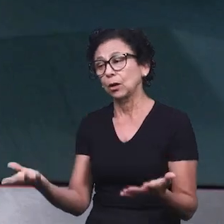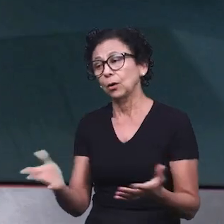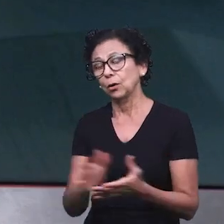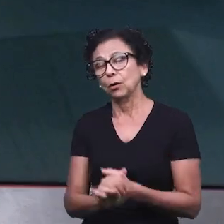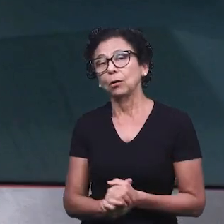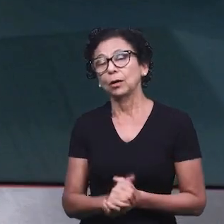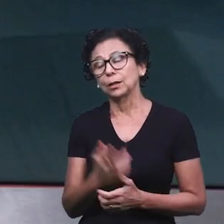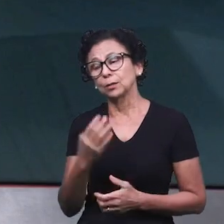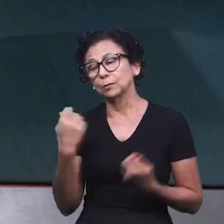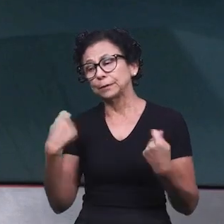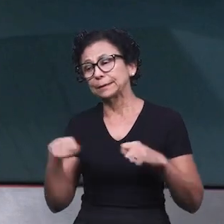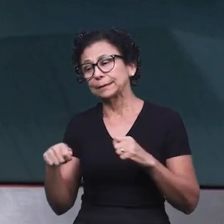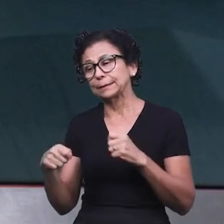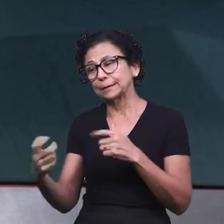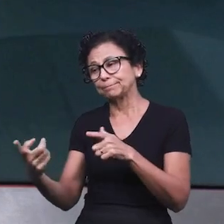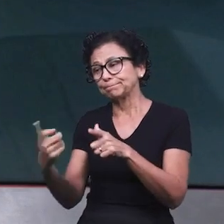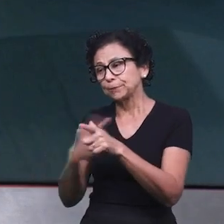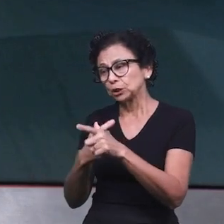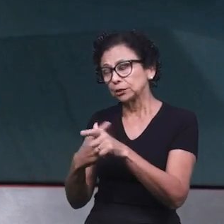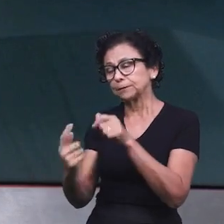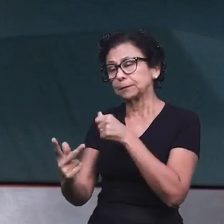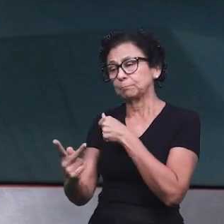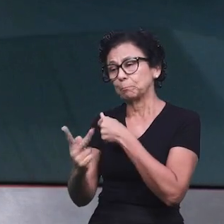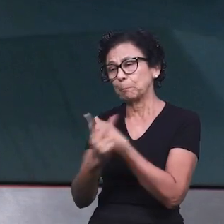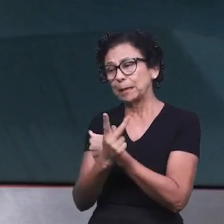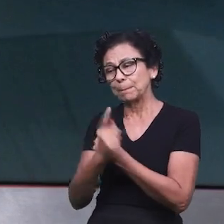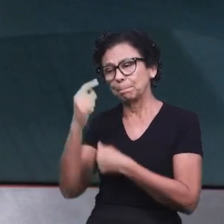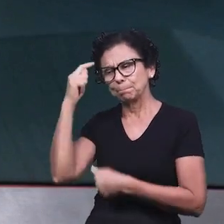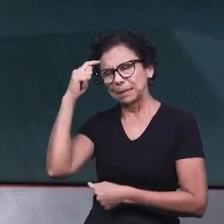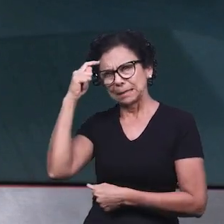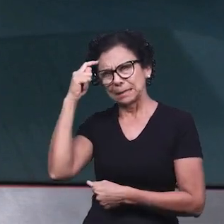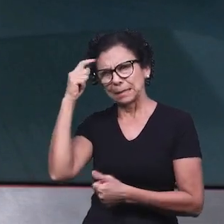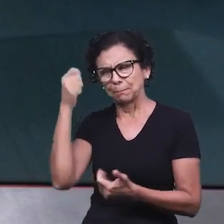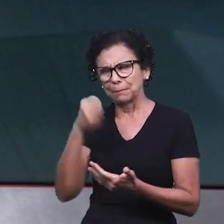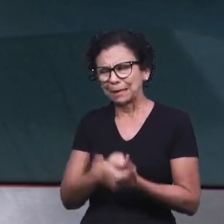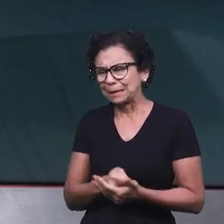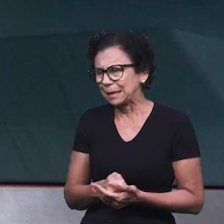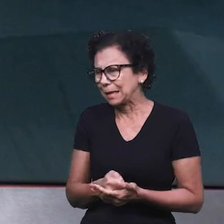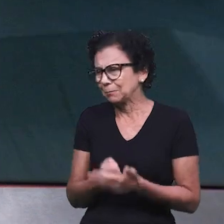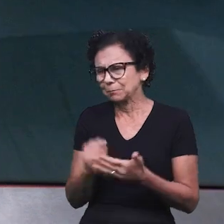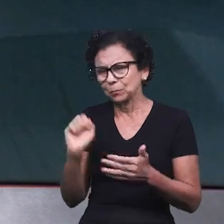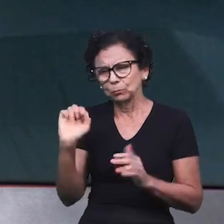seja, eu contraí essa dívida, eu achei que eu podia